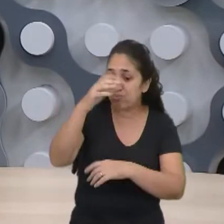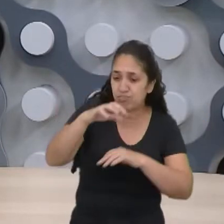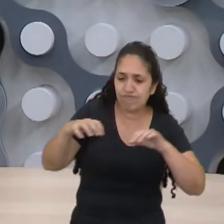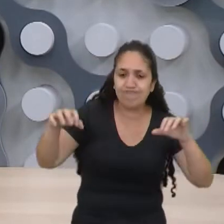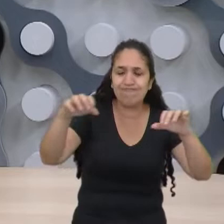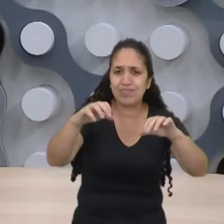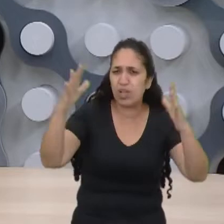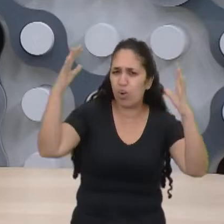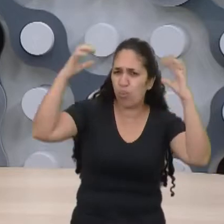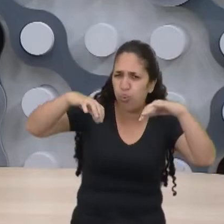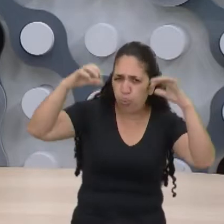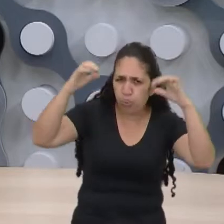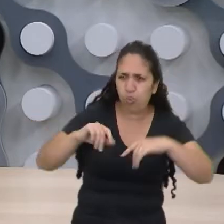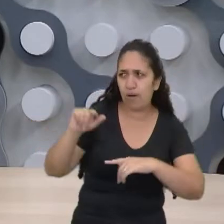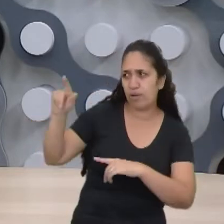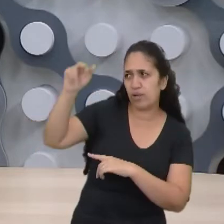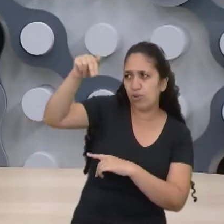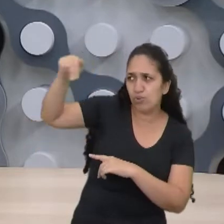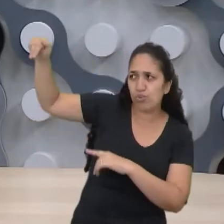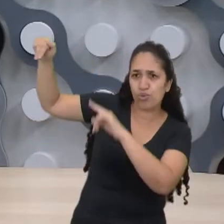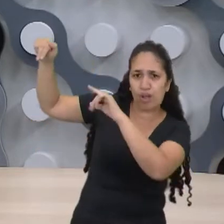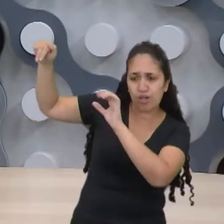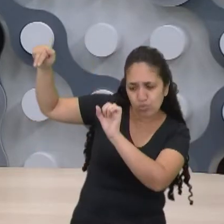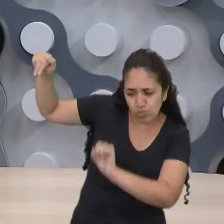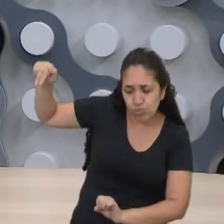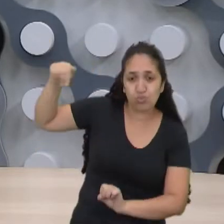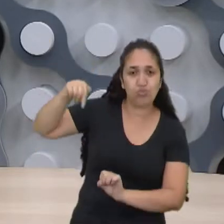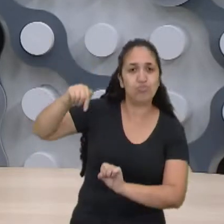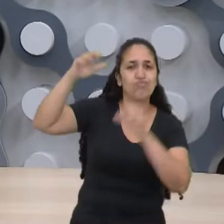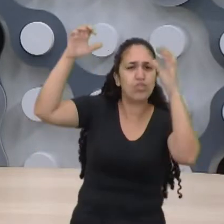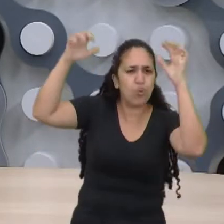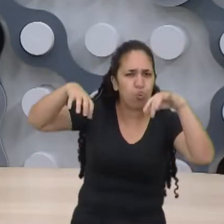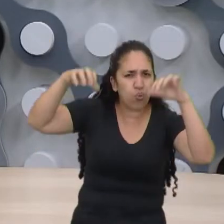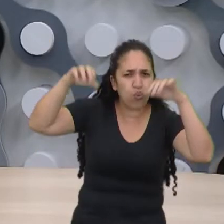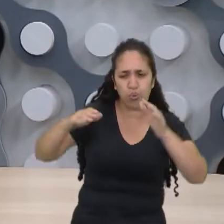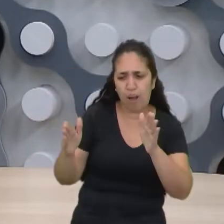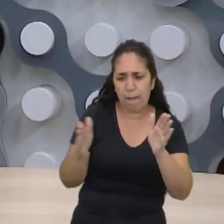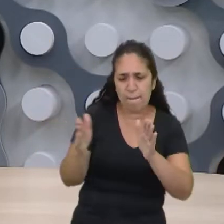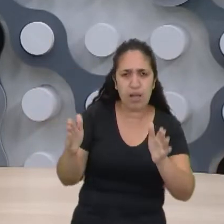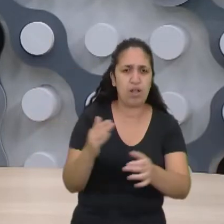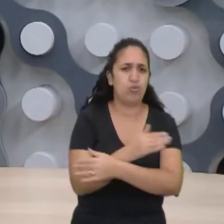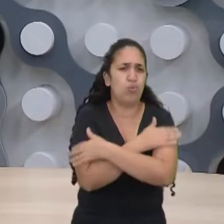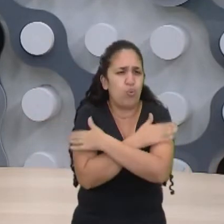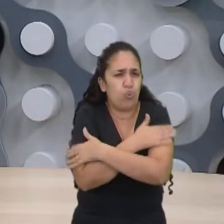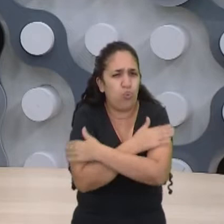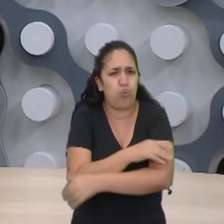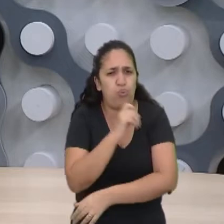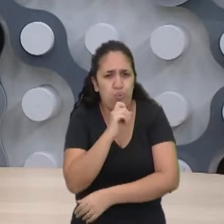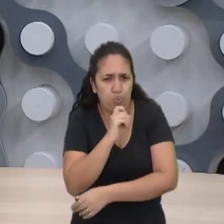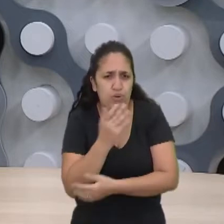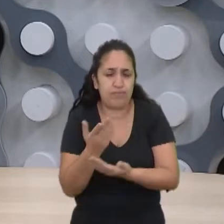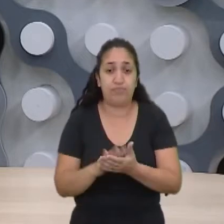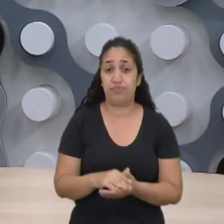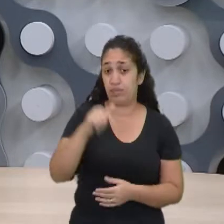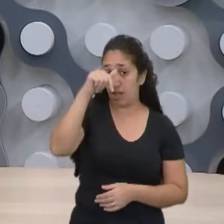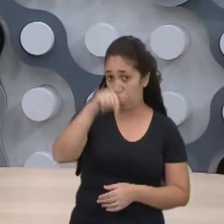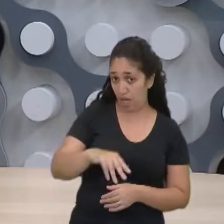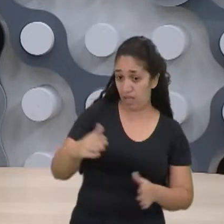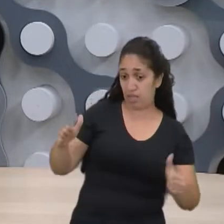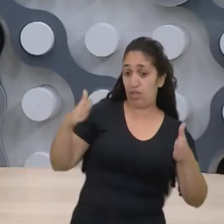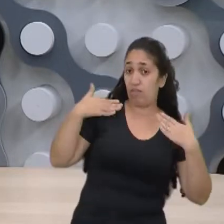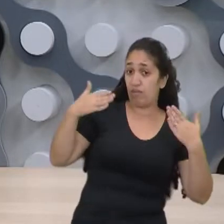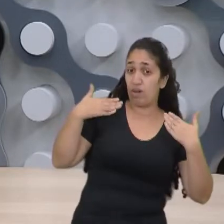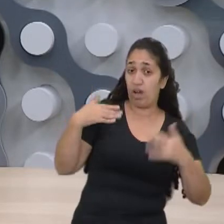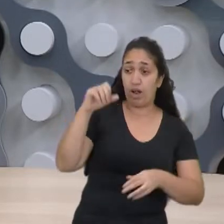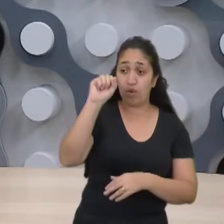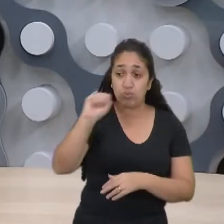no Nordeste aí e no Sul, chove mais nesses períodos de inverno, tá certo? Aqui no verão, mais na região